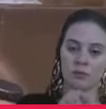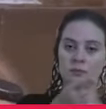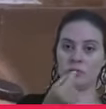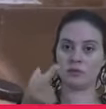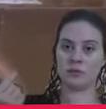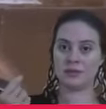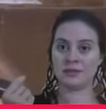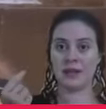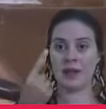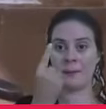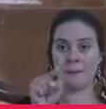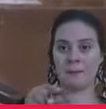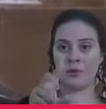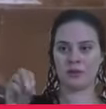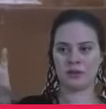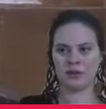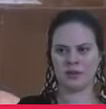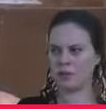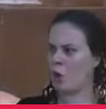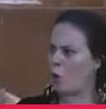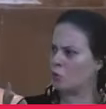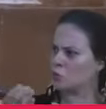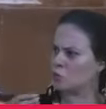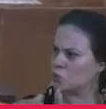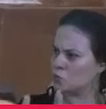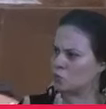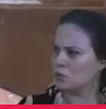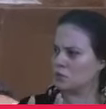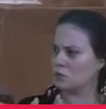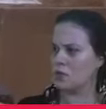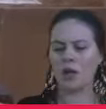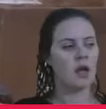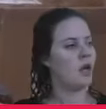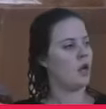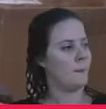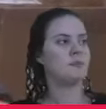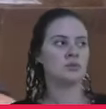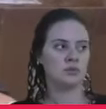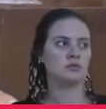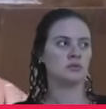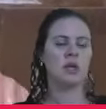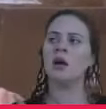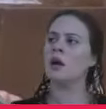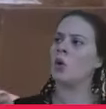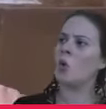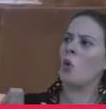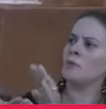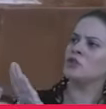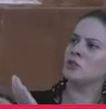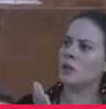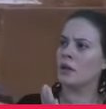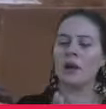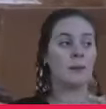respondeu tudo isso tudo isso como é que nós vamos tirar isso daí precisamos de ônibus aí eles perguntaram o senhor